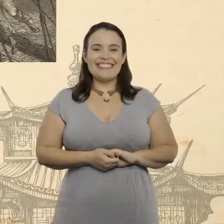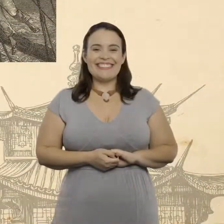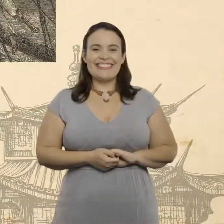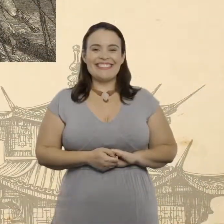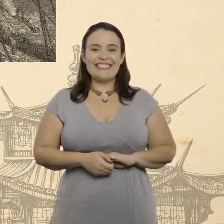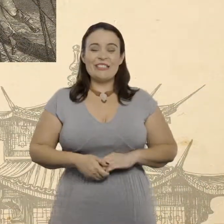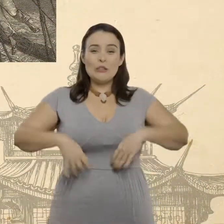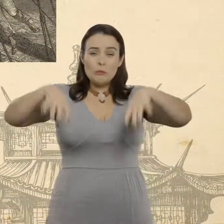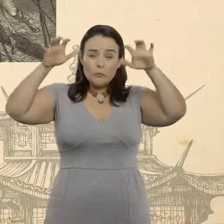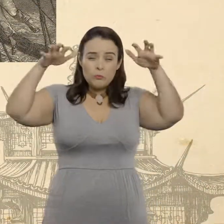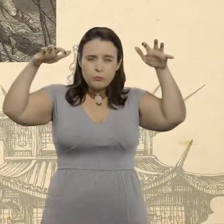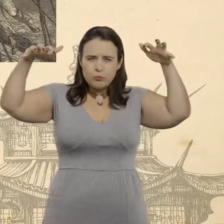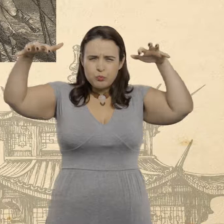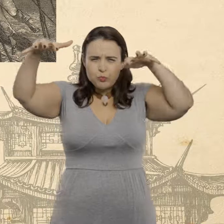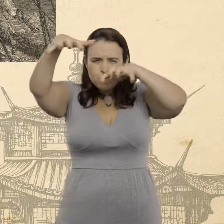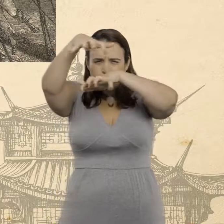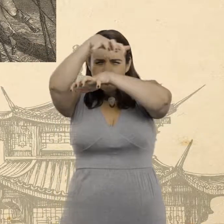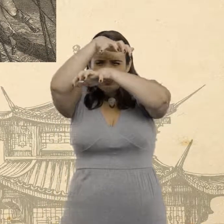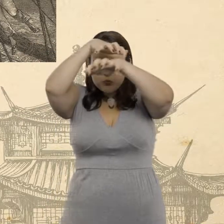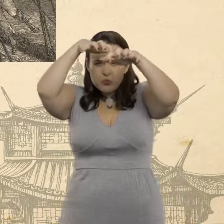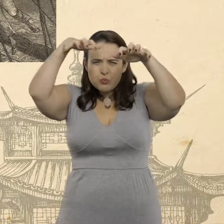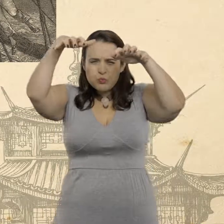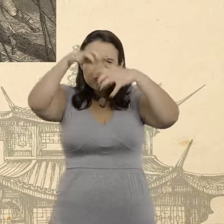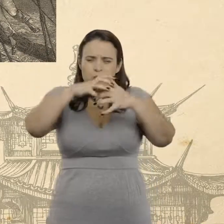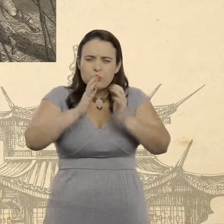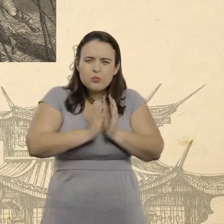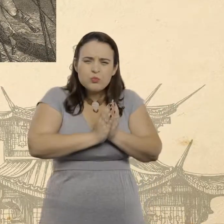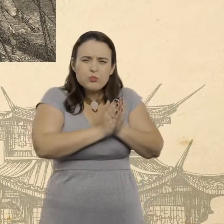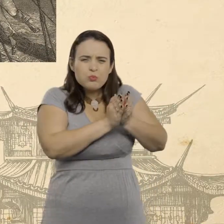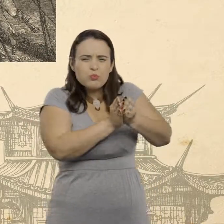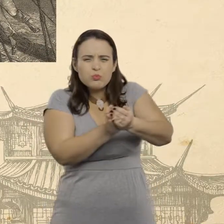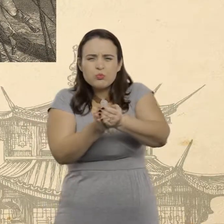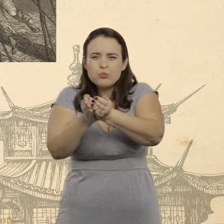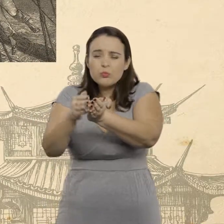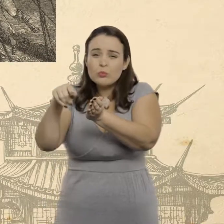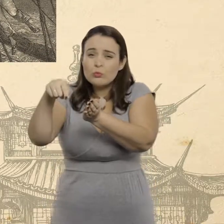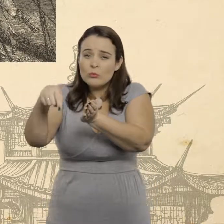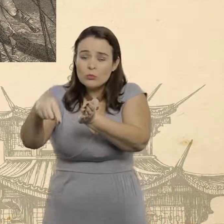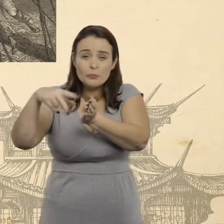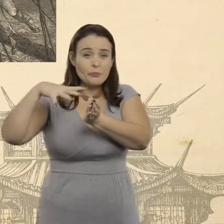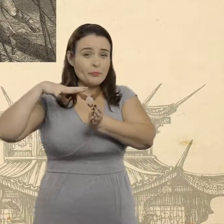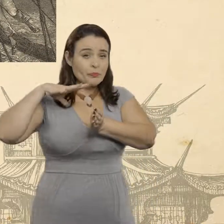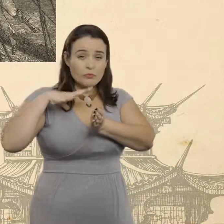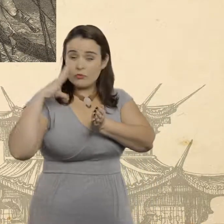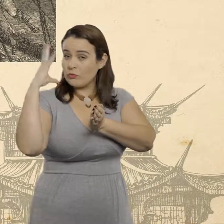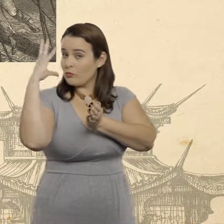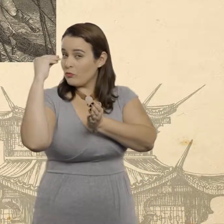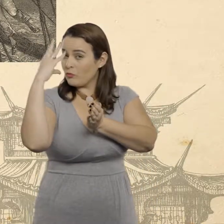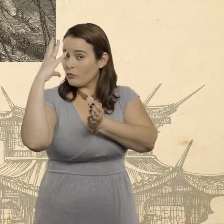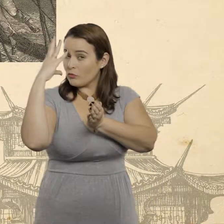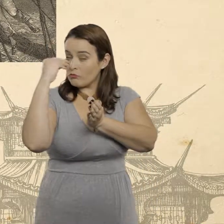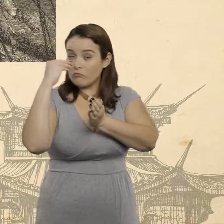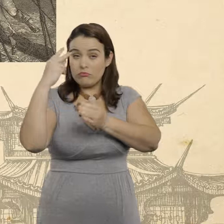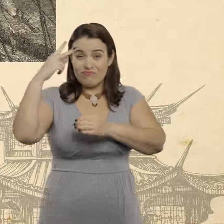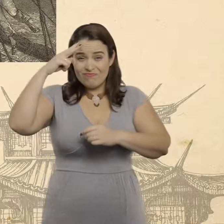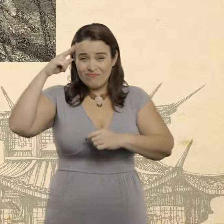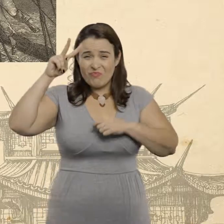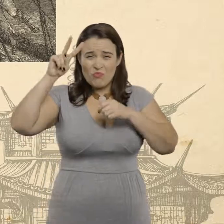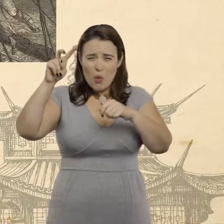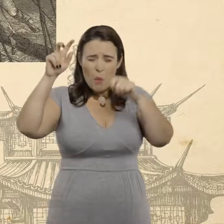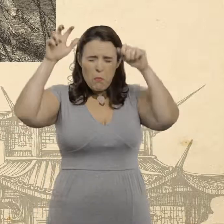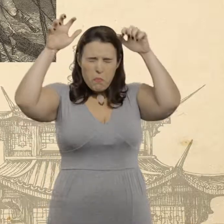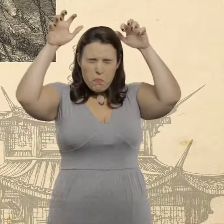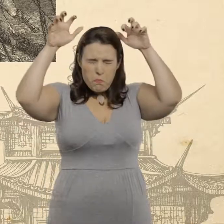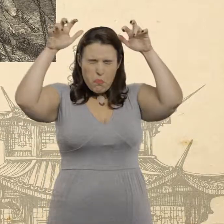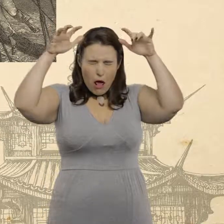O tempo piorou muito nos últimos dias de travessia de barco até Hong Kong. Durante 2 dias, caiu uma